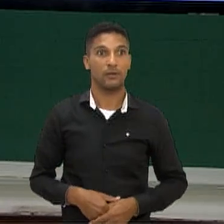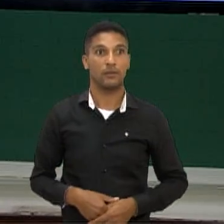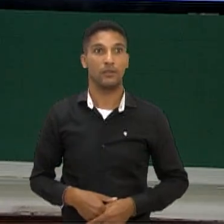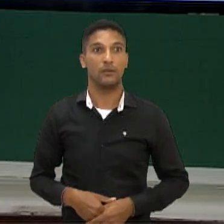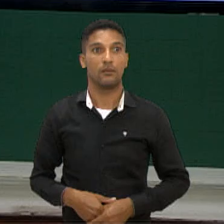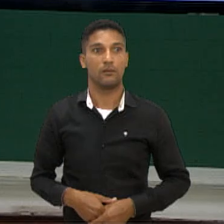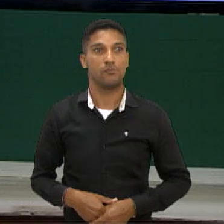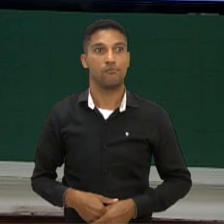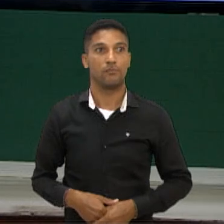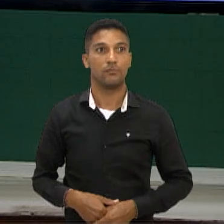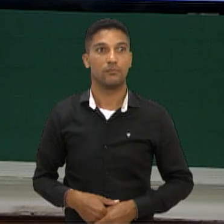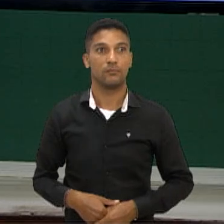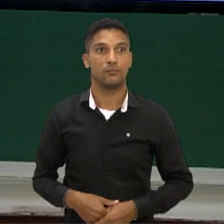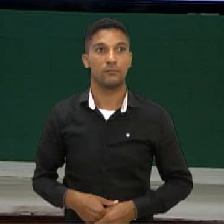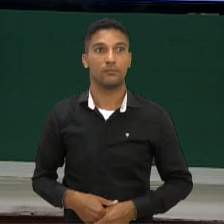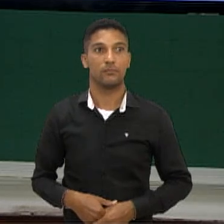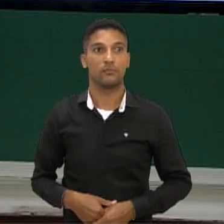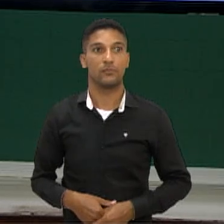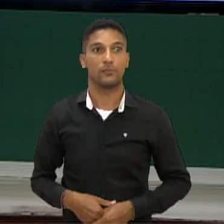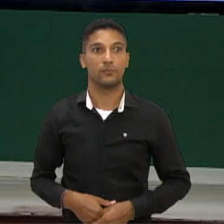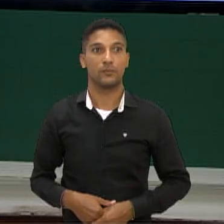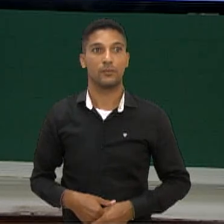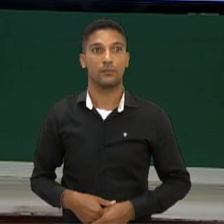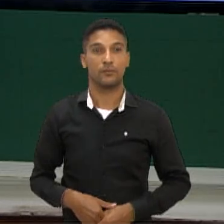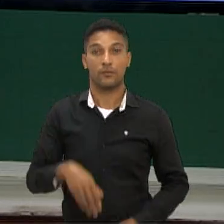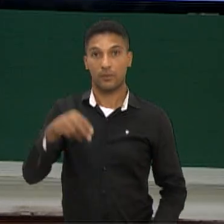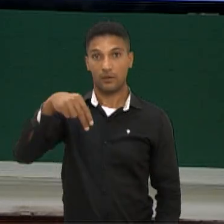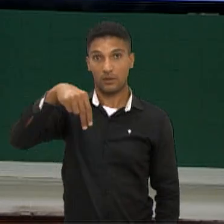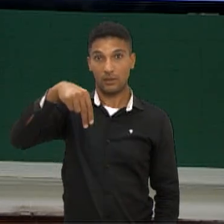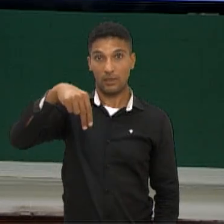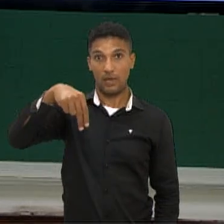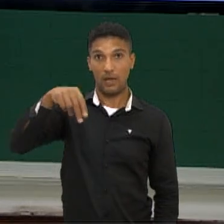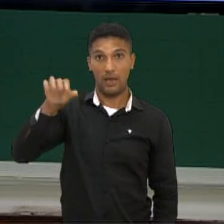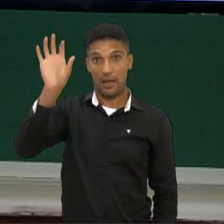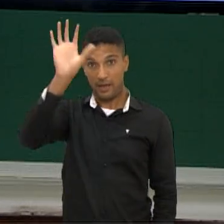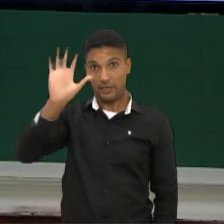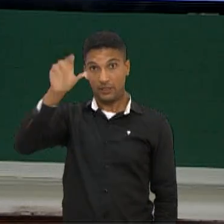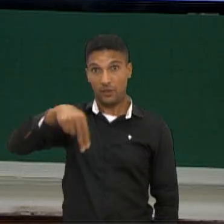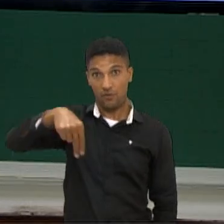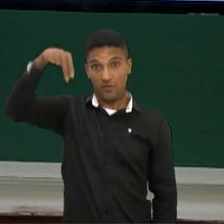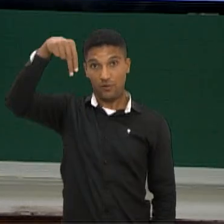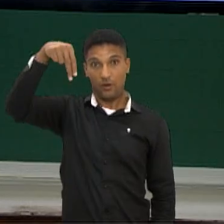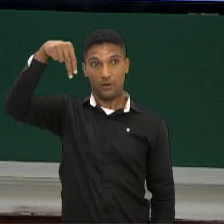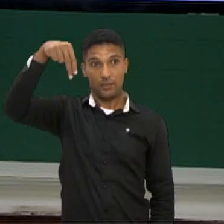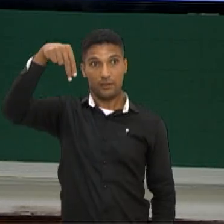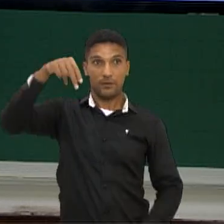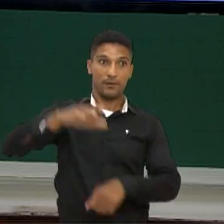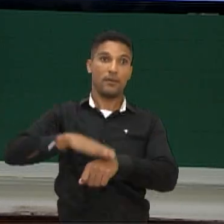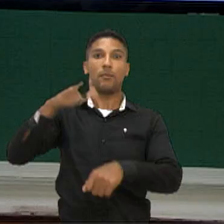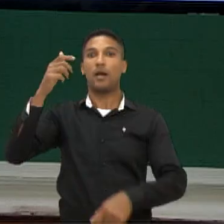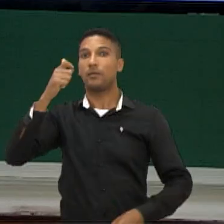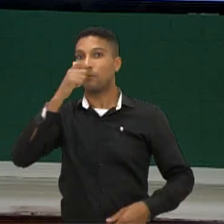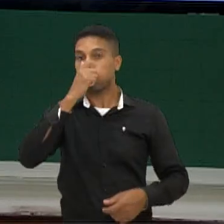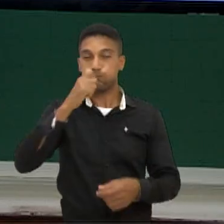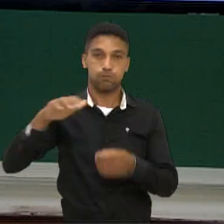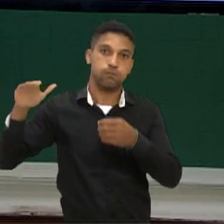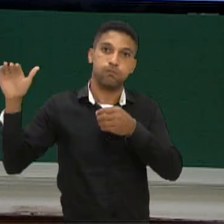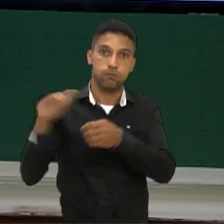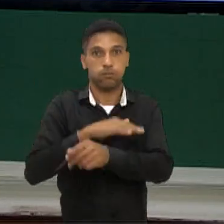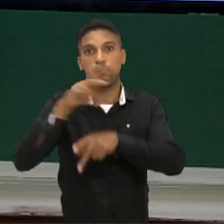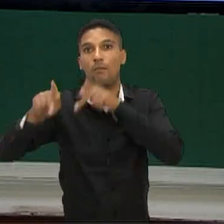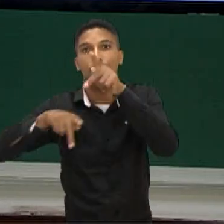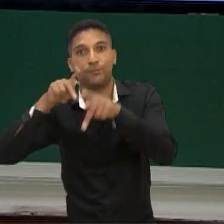Mas a região sul é a mais populosa, é a terceira mais populosa.